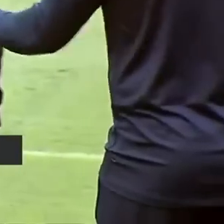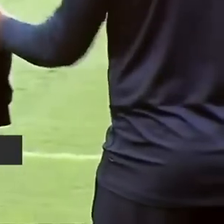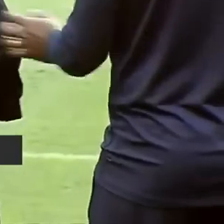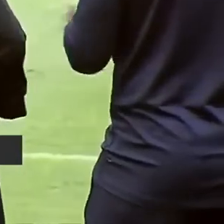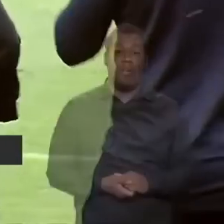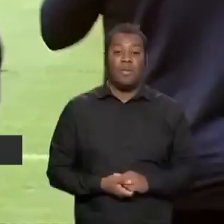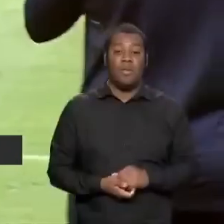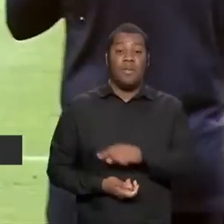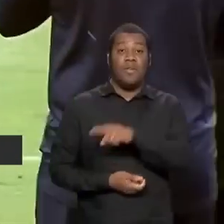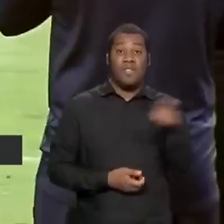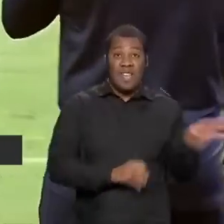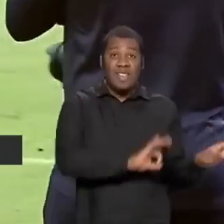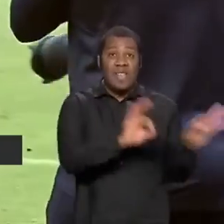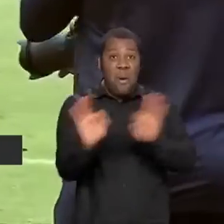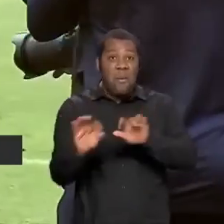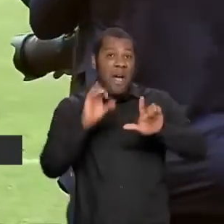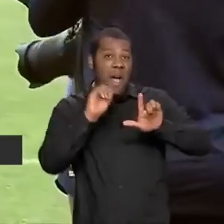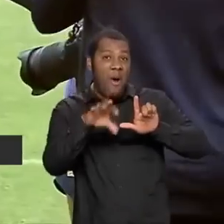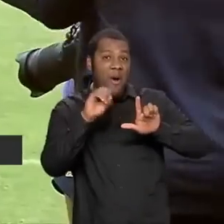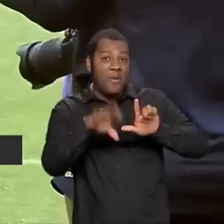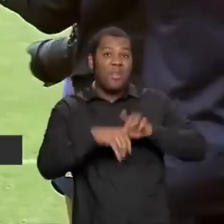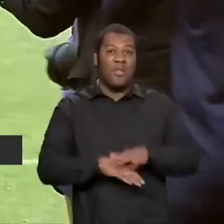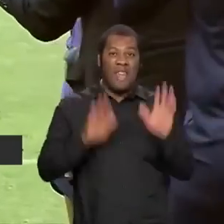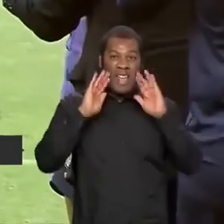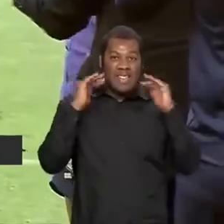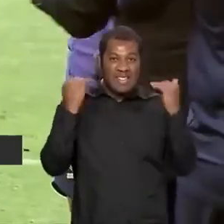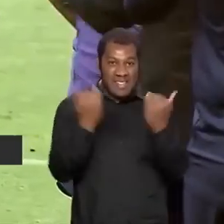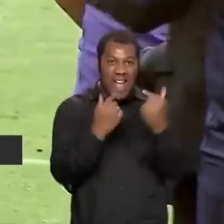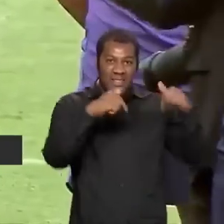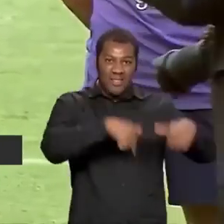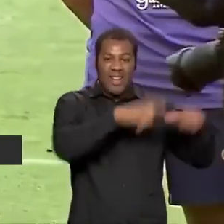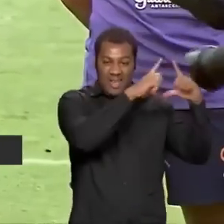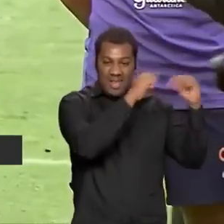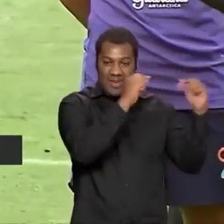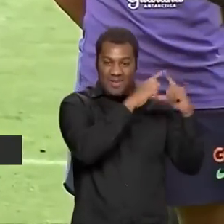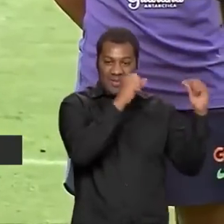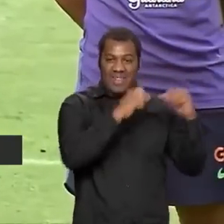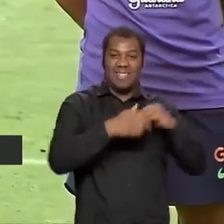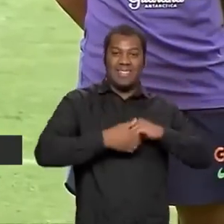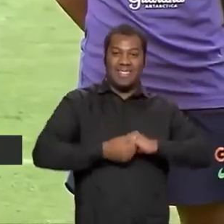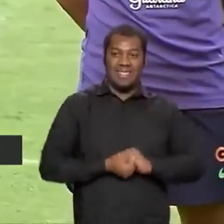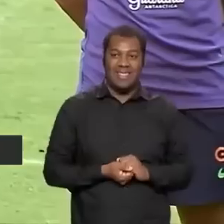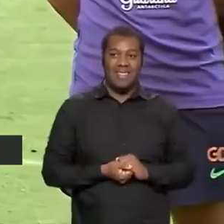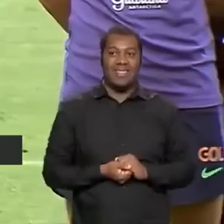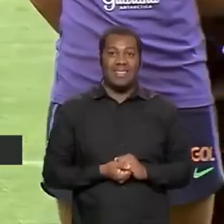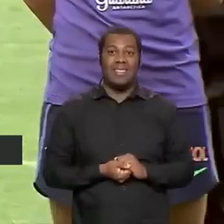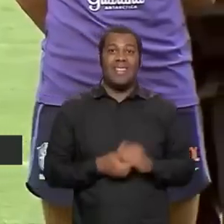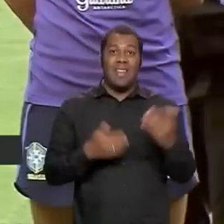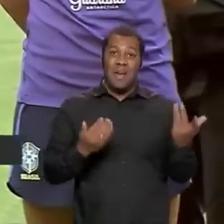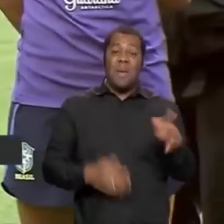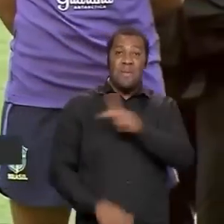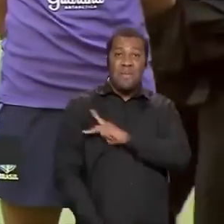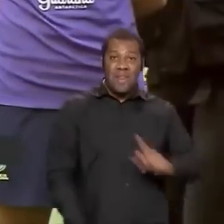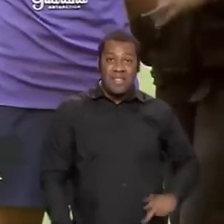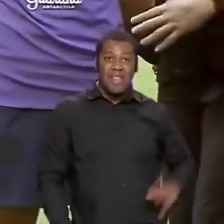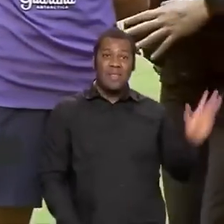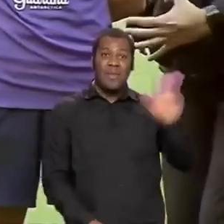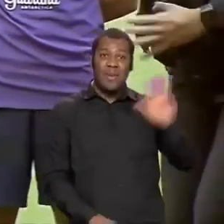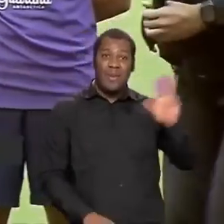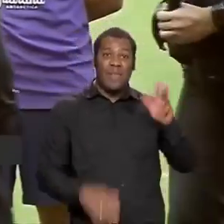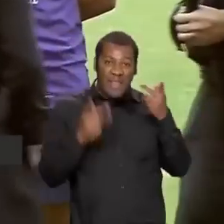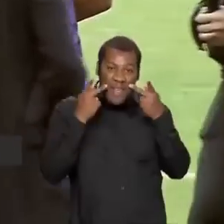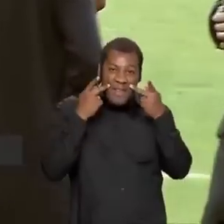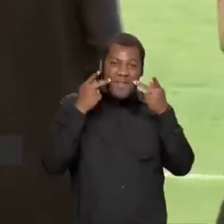Você acompanha imagens ao vivo do estádio Mané Garrincha, em Brasília, onde o presidente Lula faz